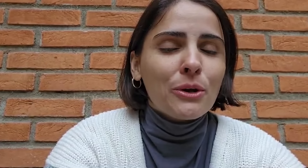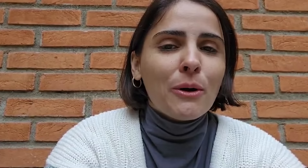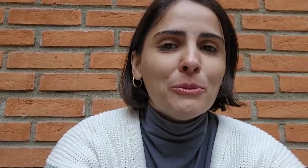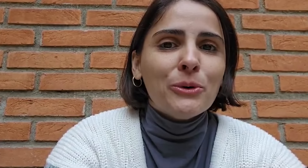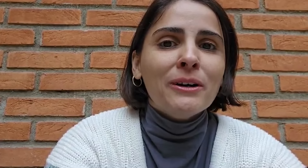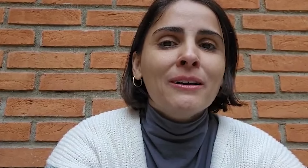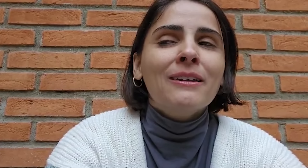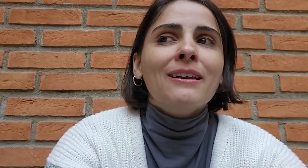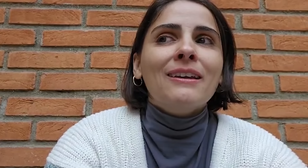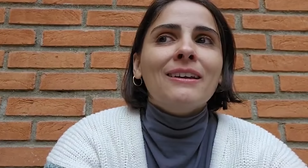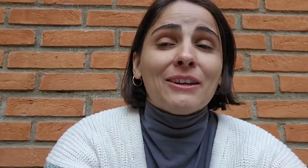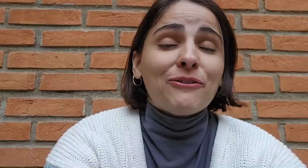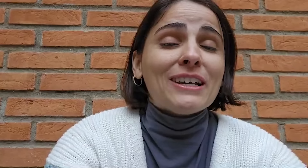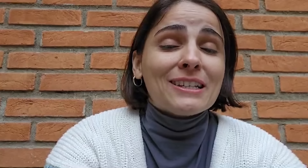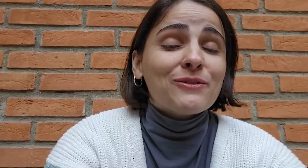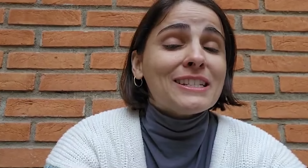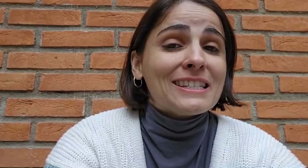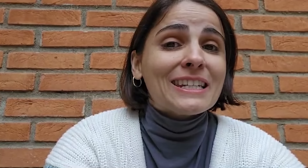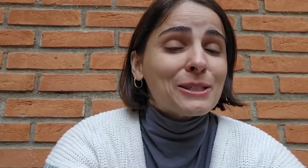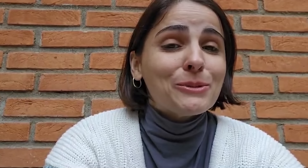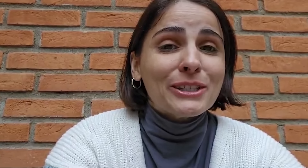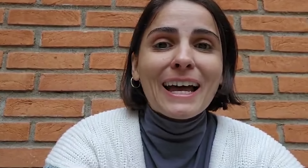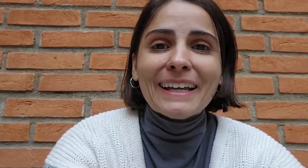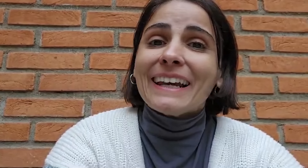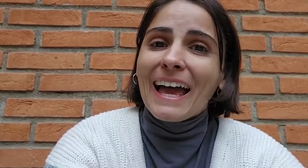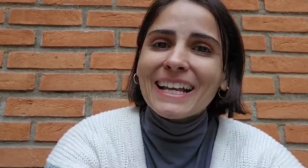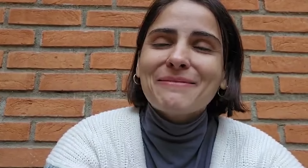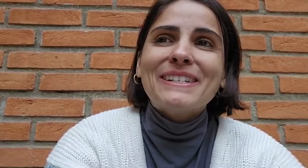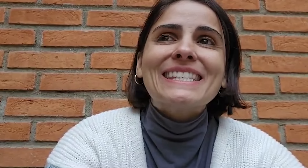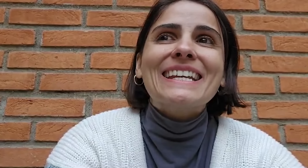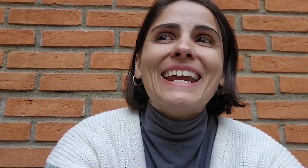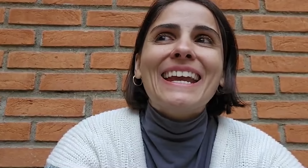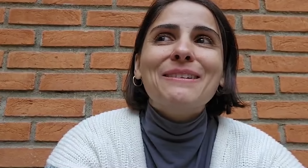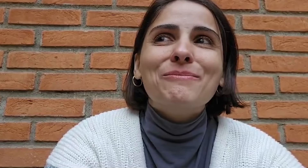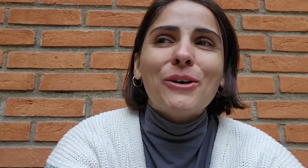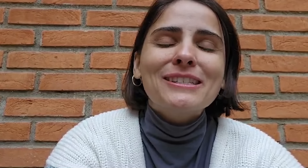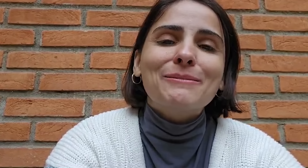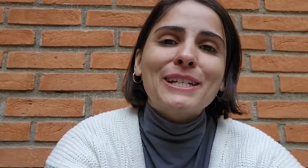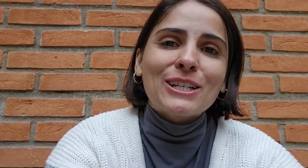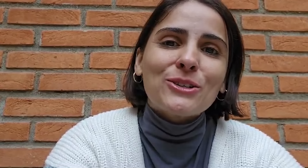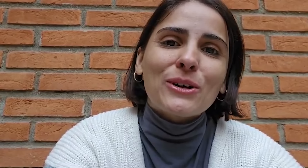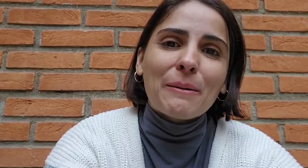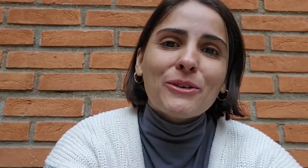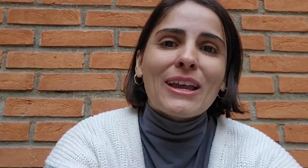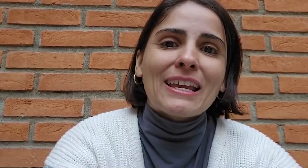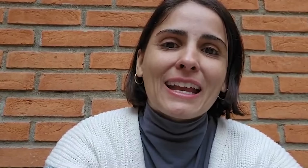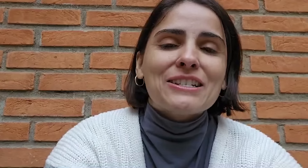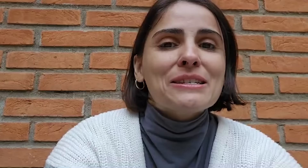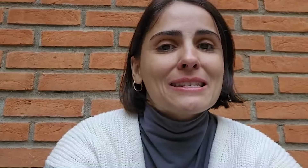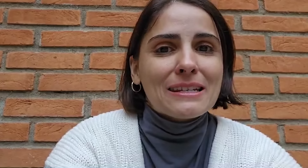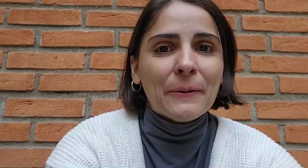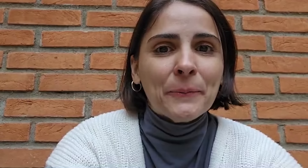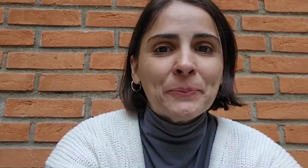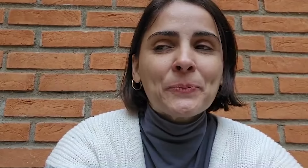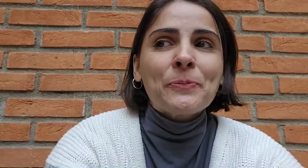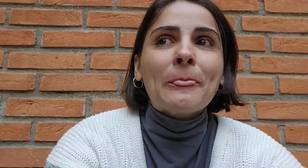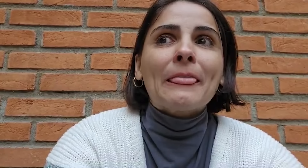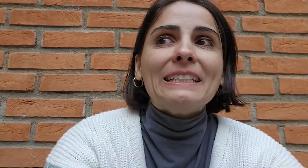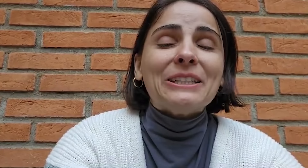todo o seu amor que faz às vezes transbordar em lágrimas ele mostra pra gente o caminho que ele quer que a gente